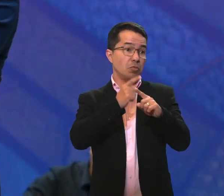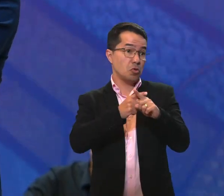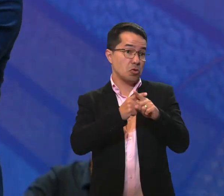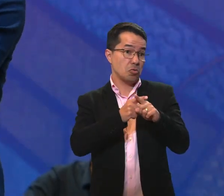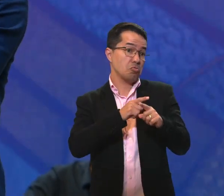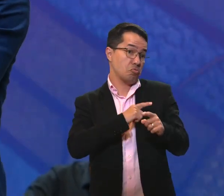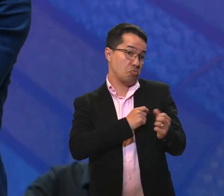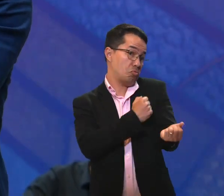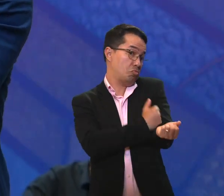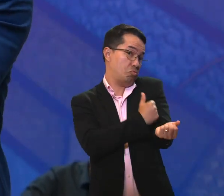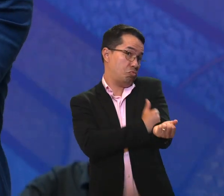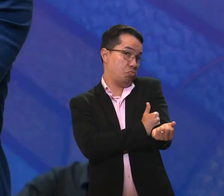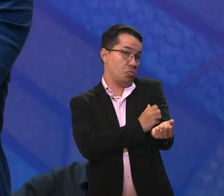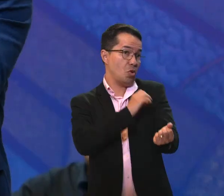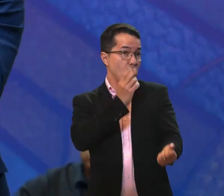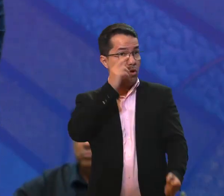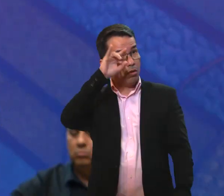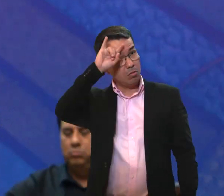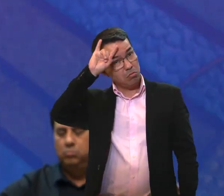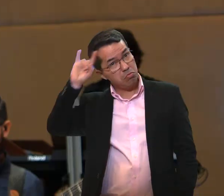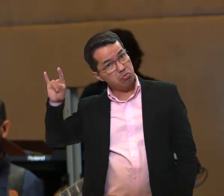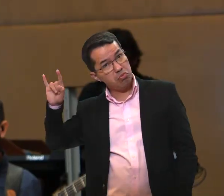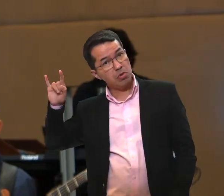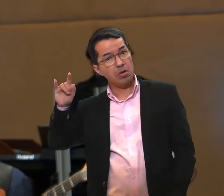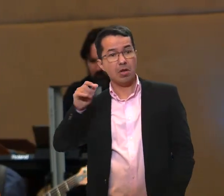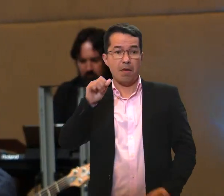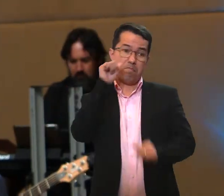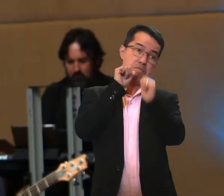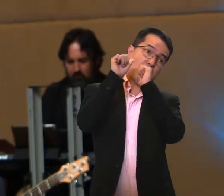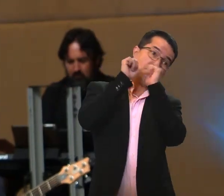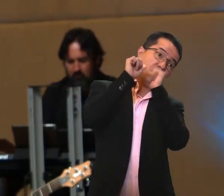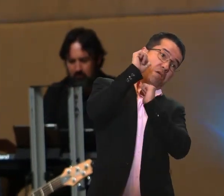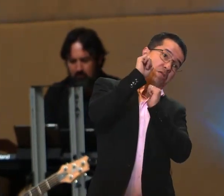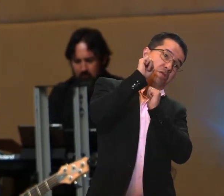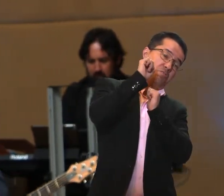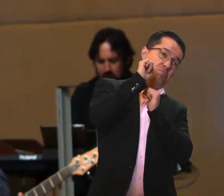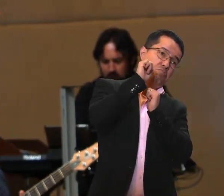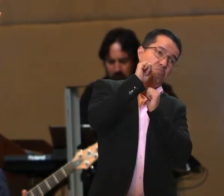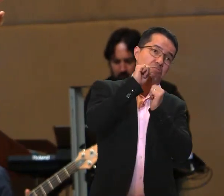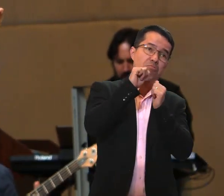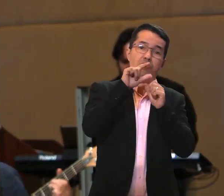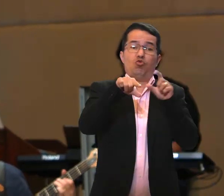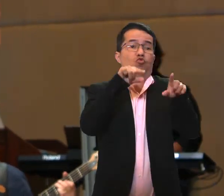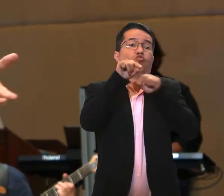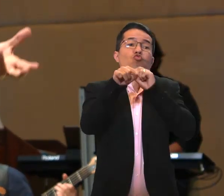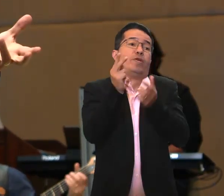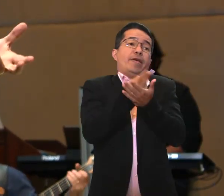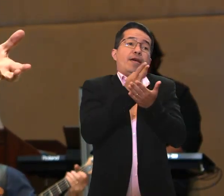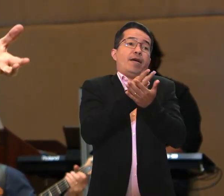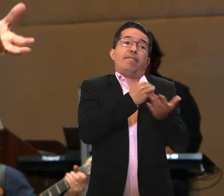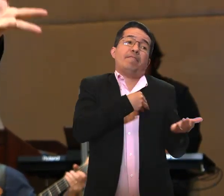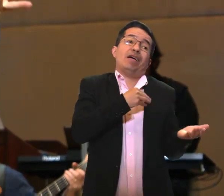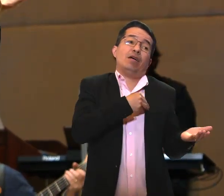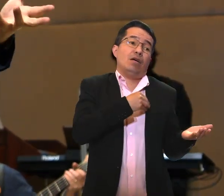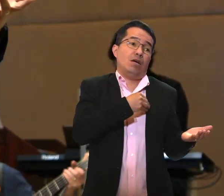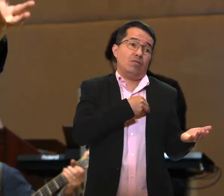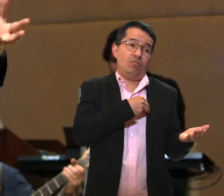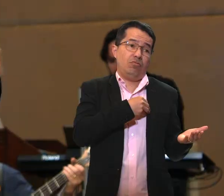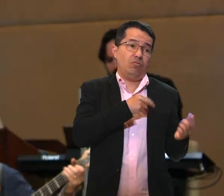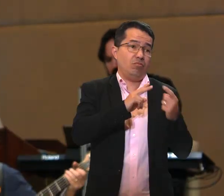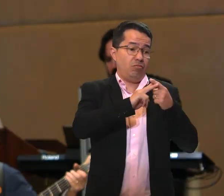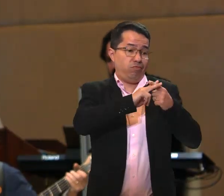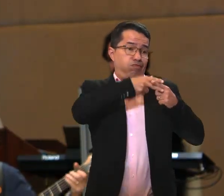por causa de traição, por causa de bebida, por causa de dor. Pecado não